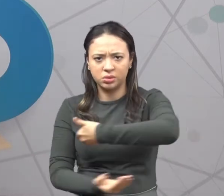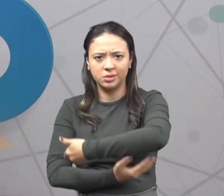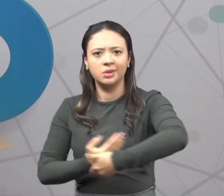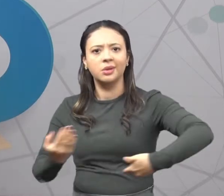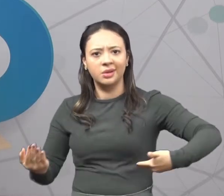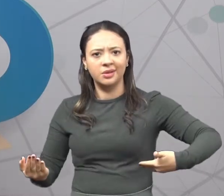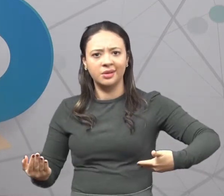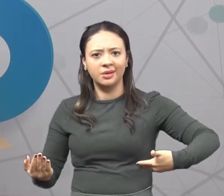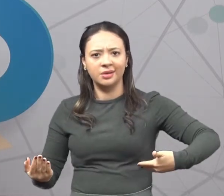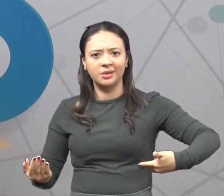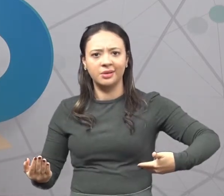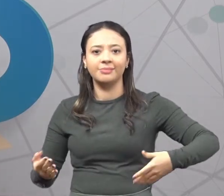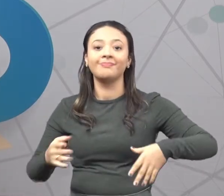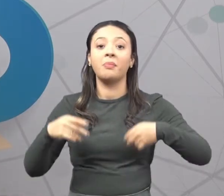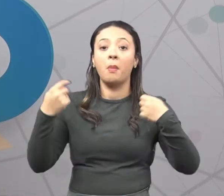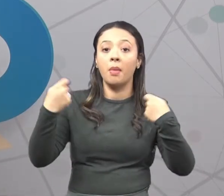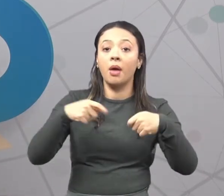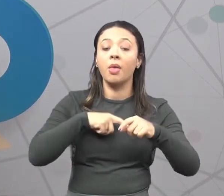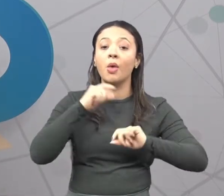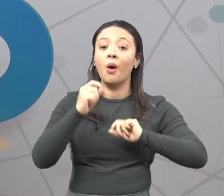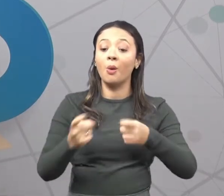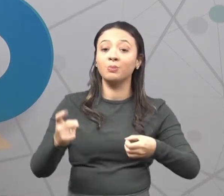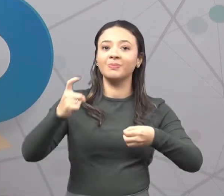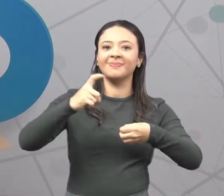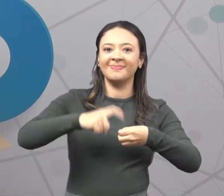cidade, mas